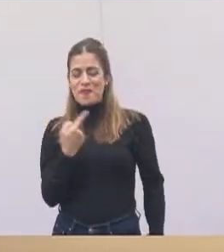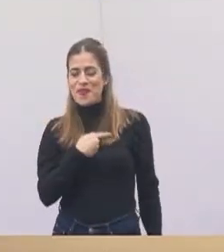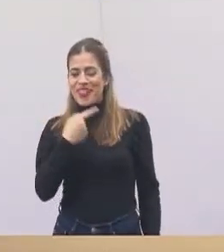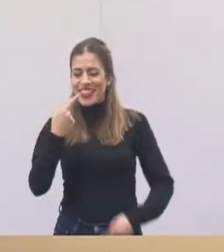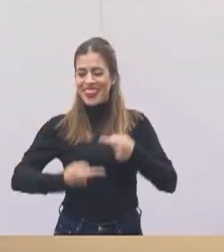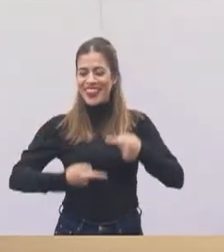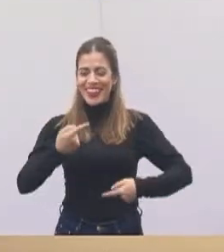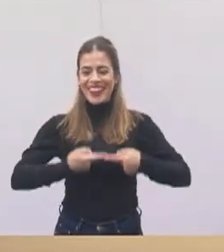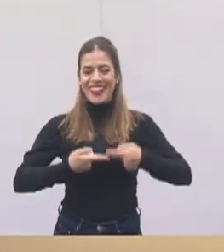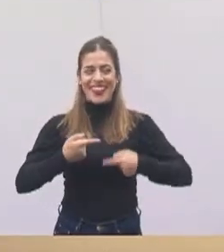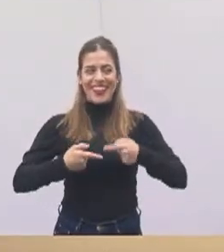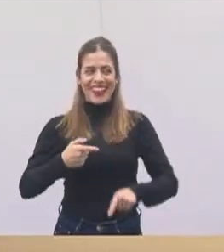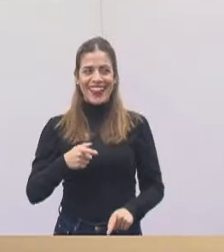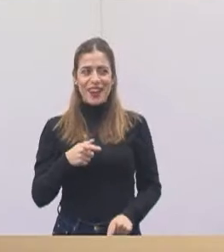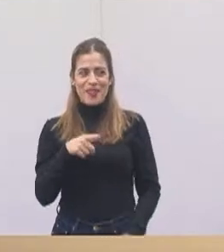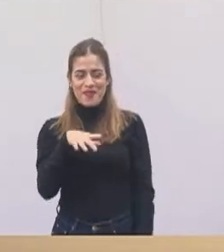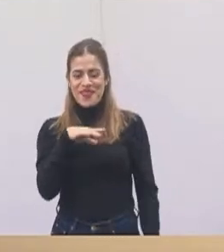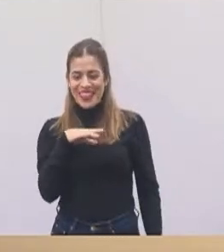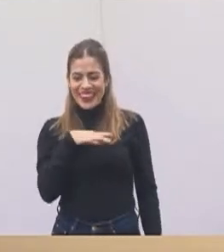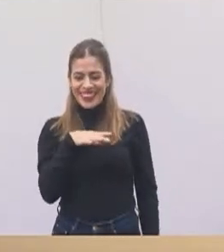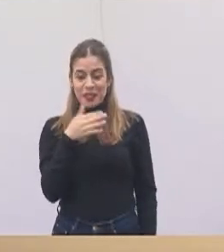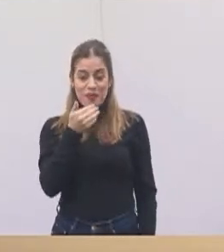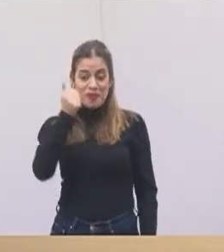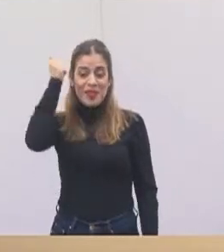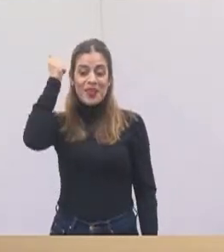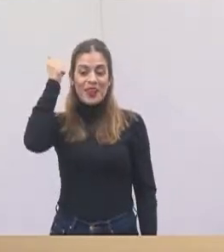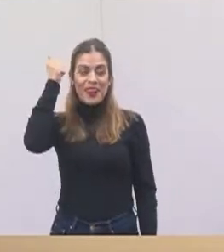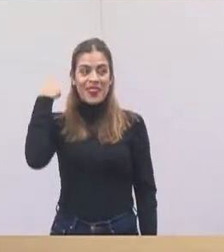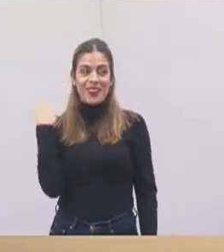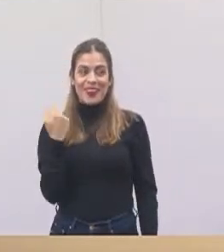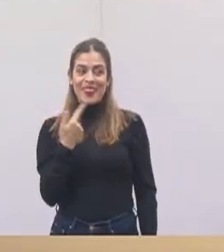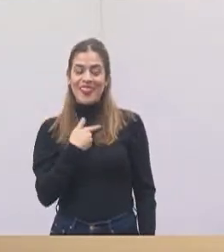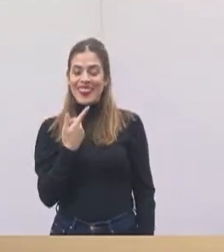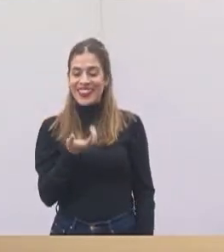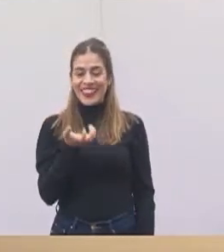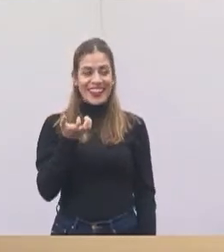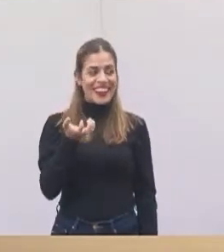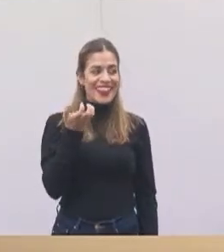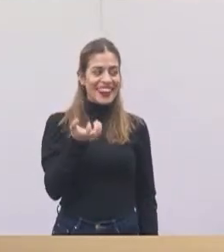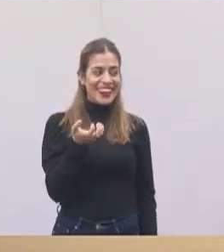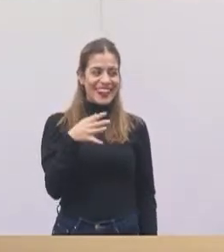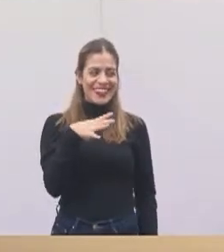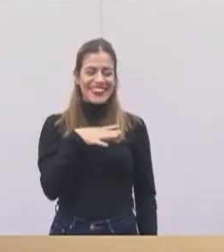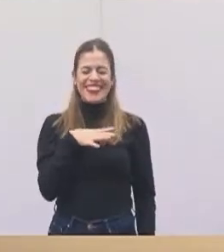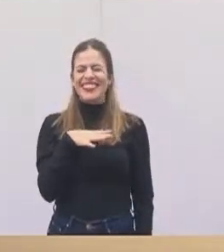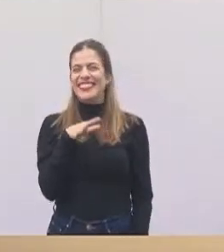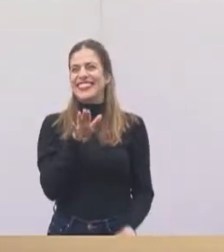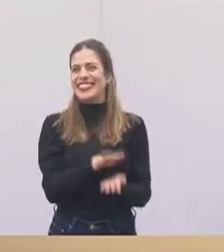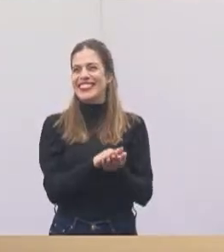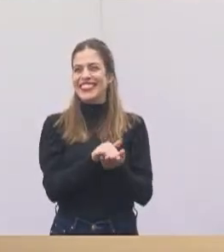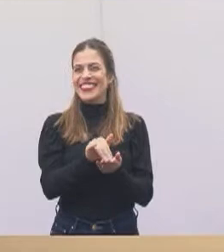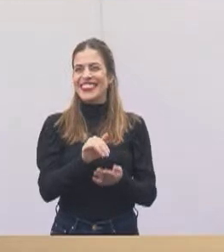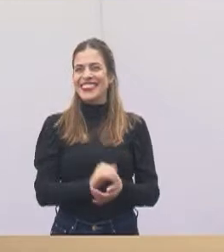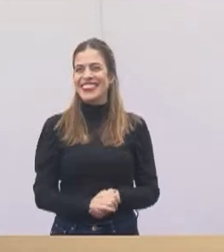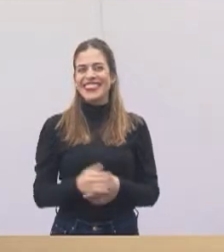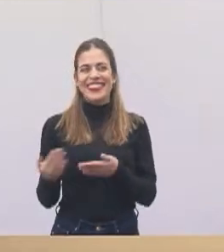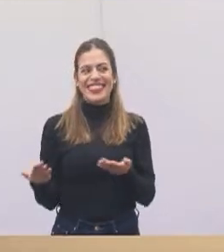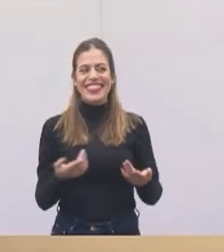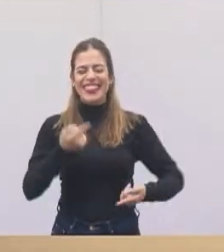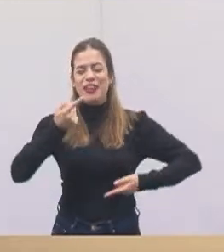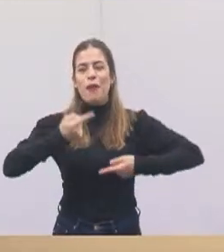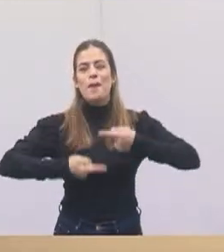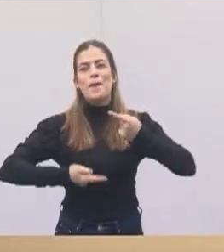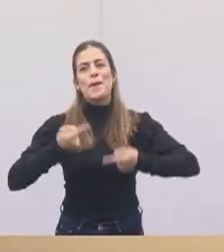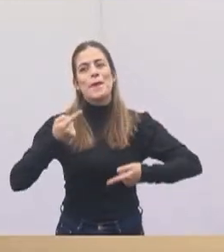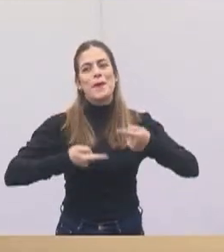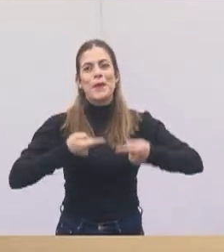a política da cidade, o que é melhor para a cidade e o que queremos para Jacareí. Eu acho que essa é a política, porque quando a gente ganha a eleição, e